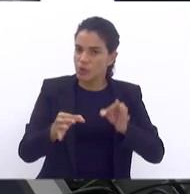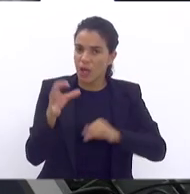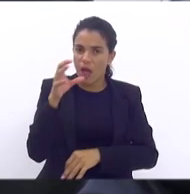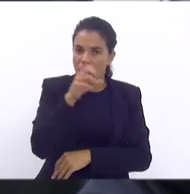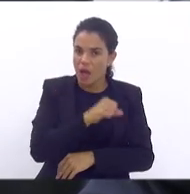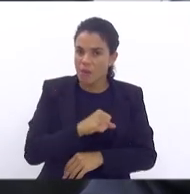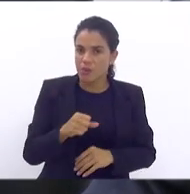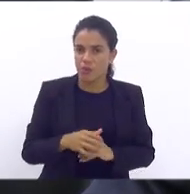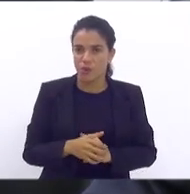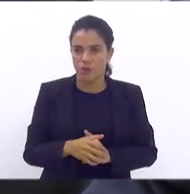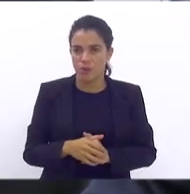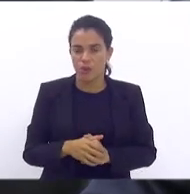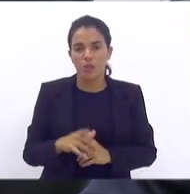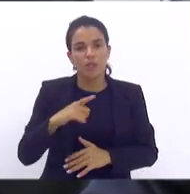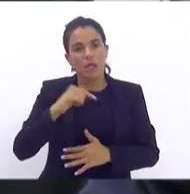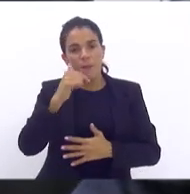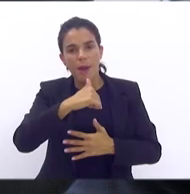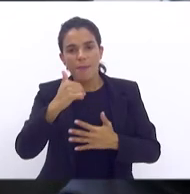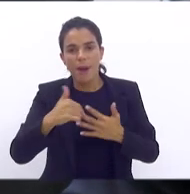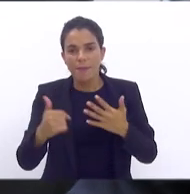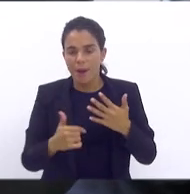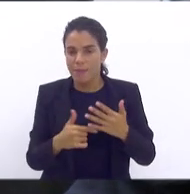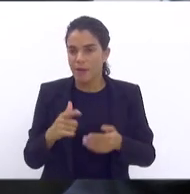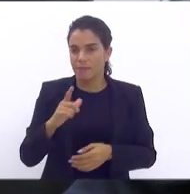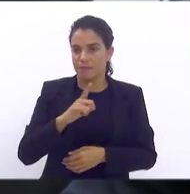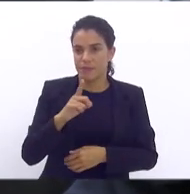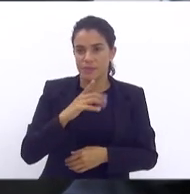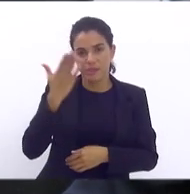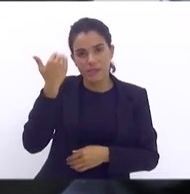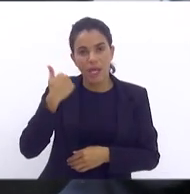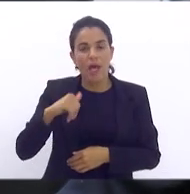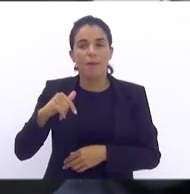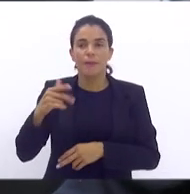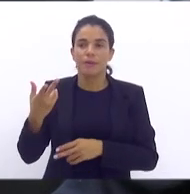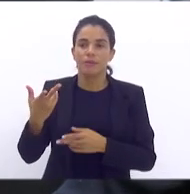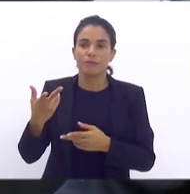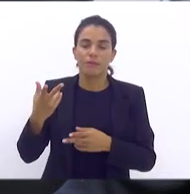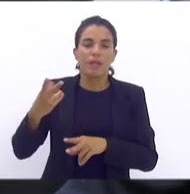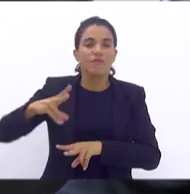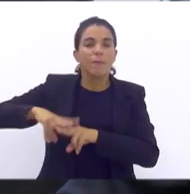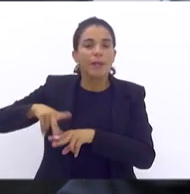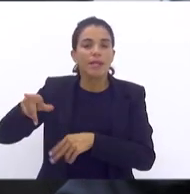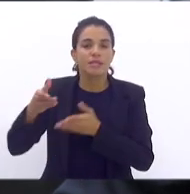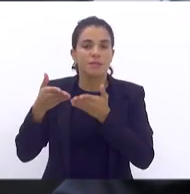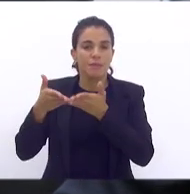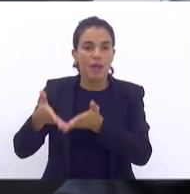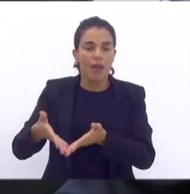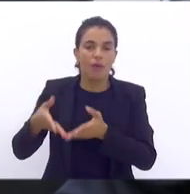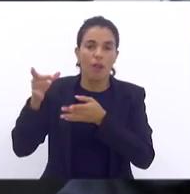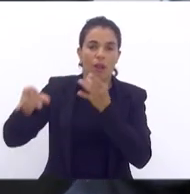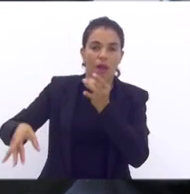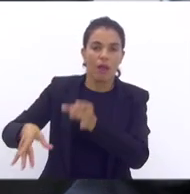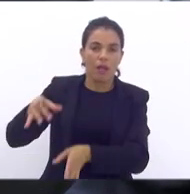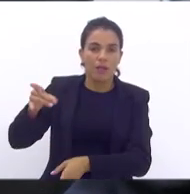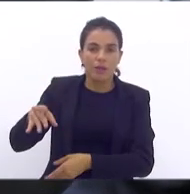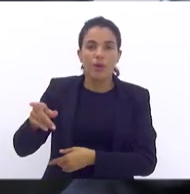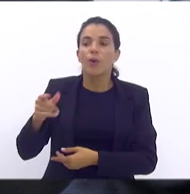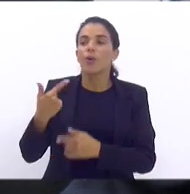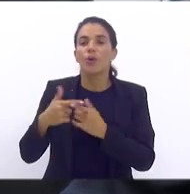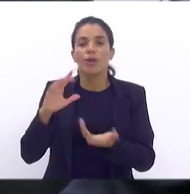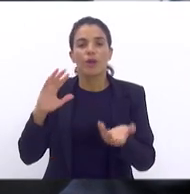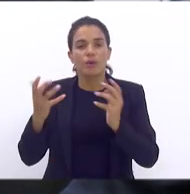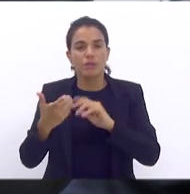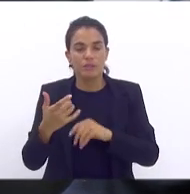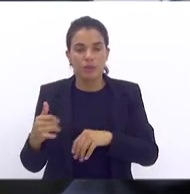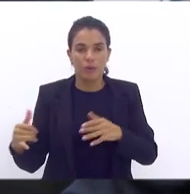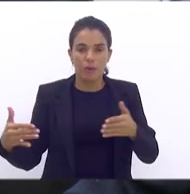Porque você tem todos os elementos necessários. Sabe quando da empresa, quanto tempo a embarcação estava parada, a deriva, que podia acontecer um incidente, que